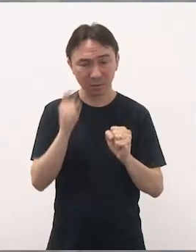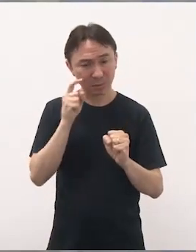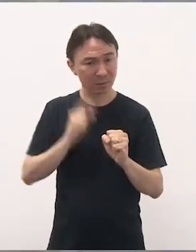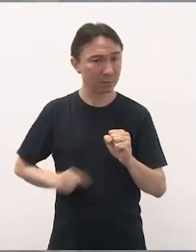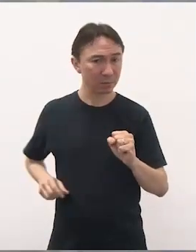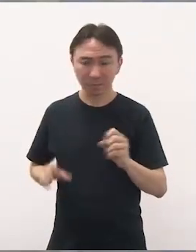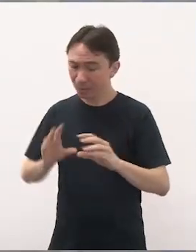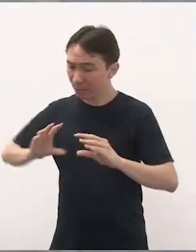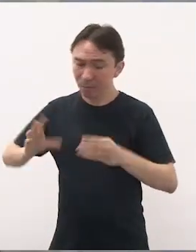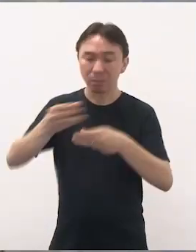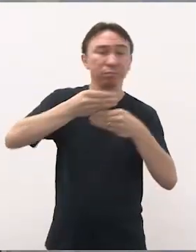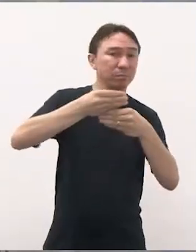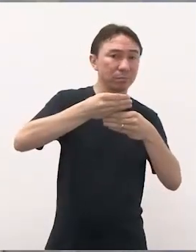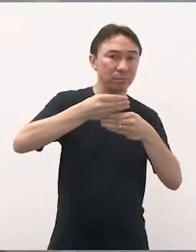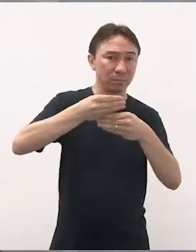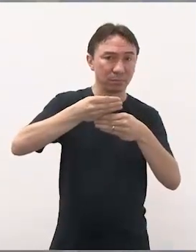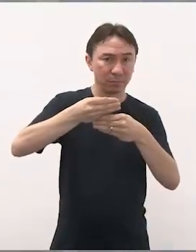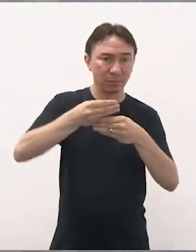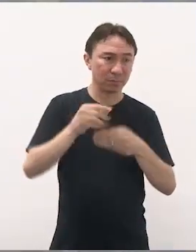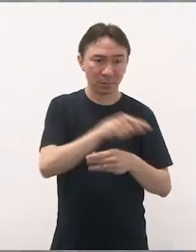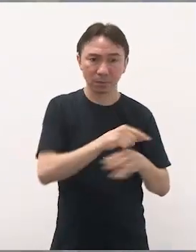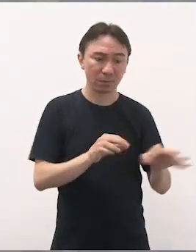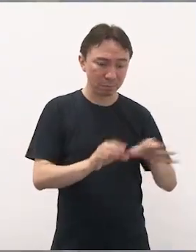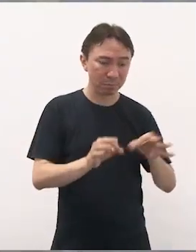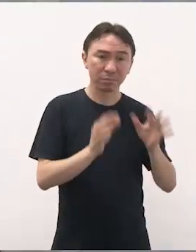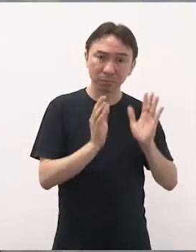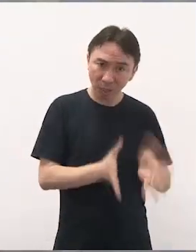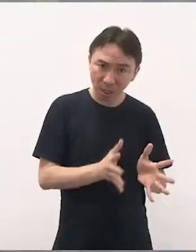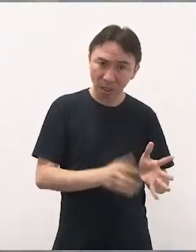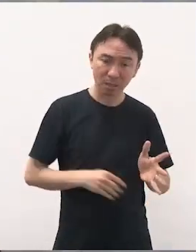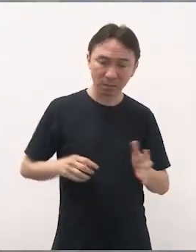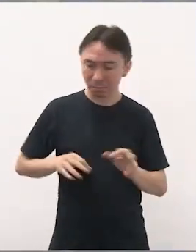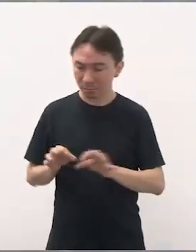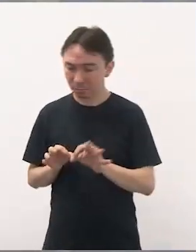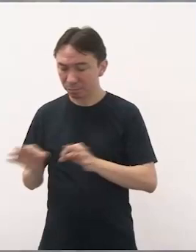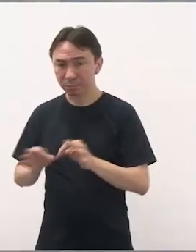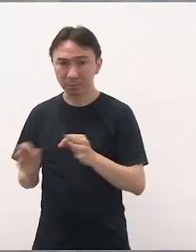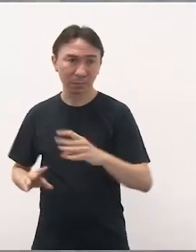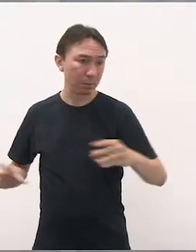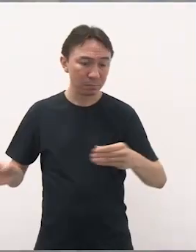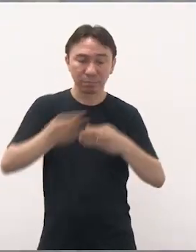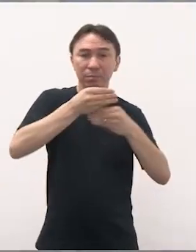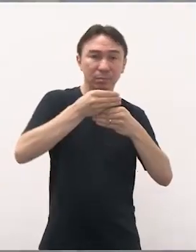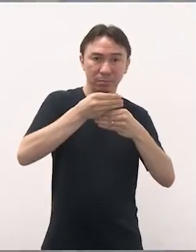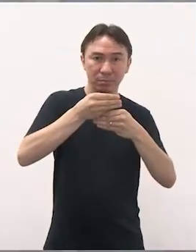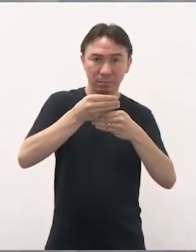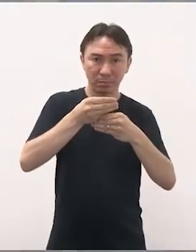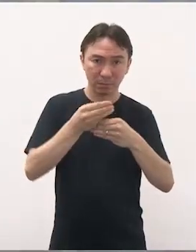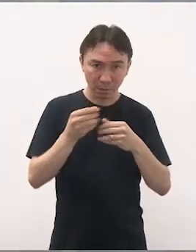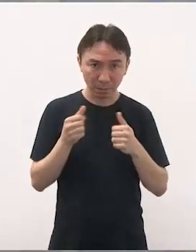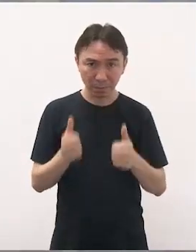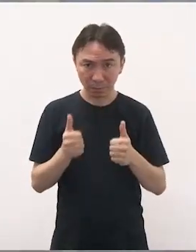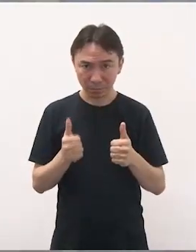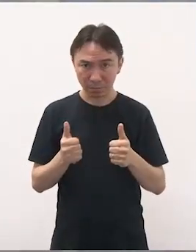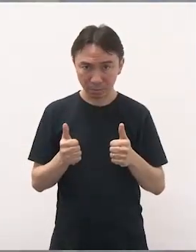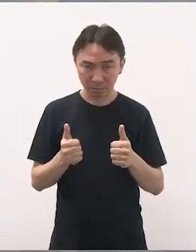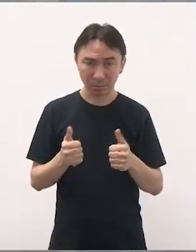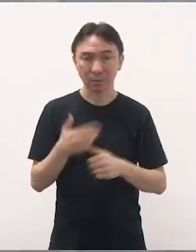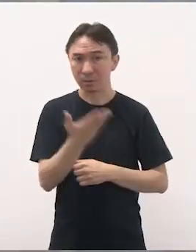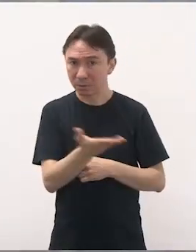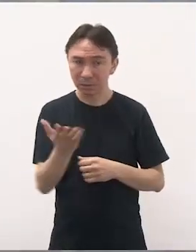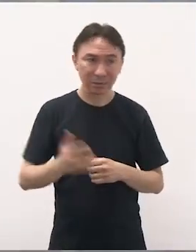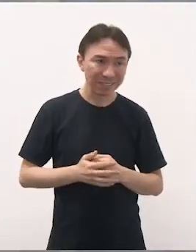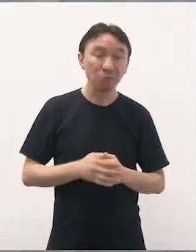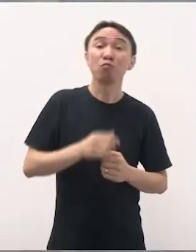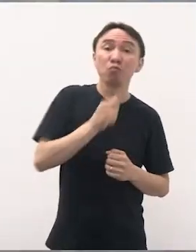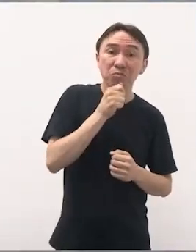então, relativamente simples para ser implementada, né? Então, desta forma que a gente pensou nisso que a gente vem